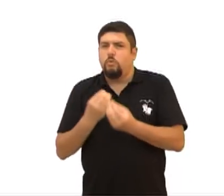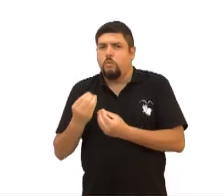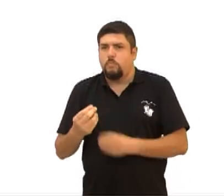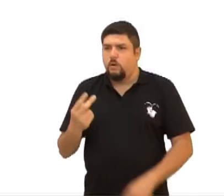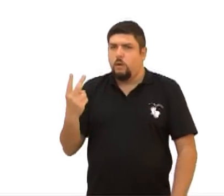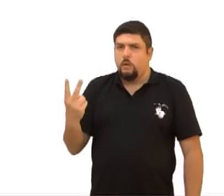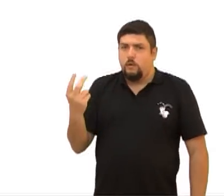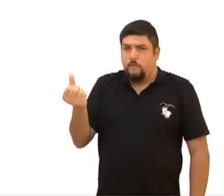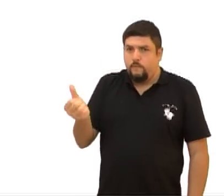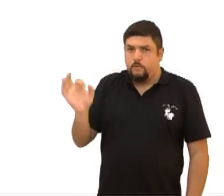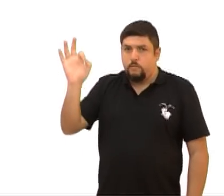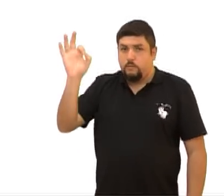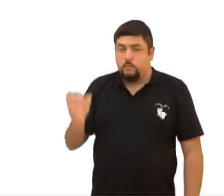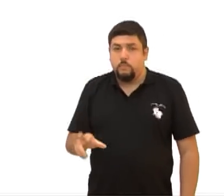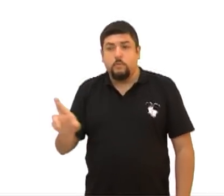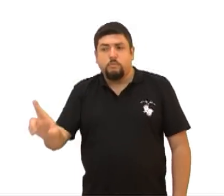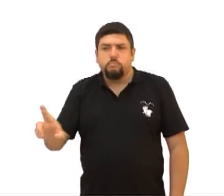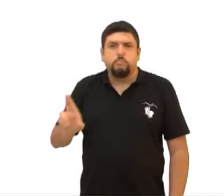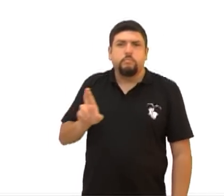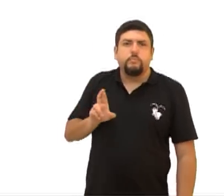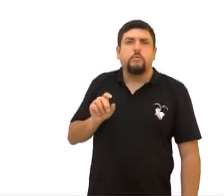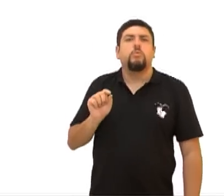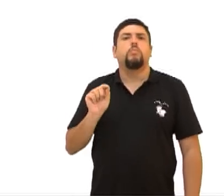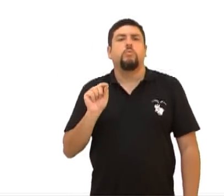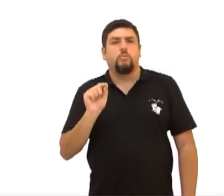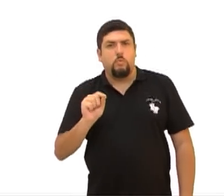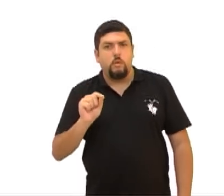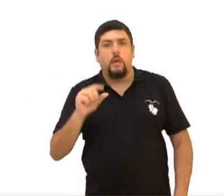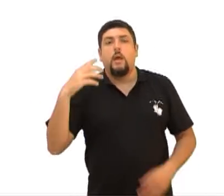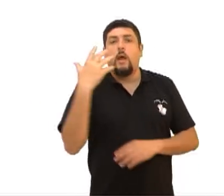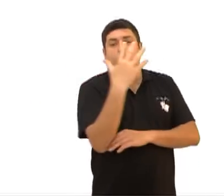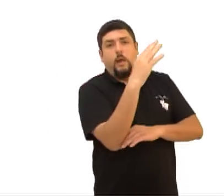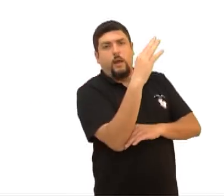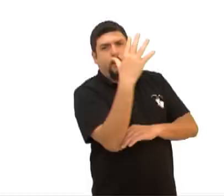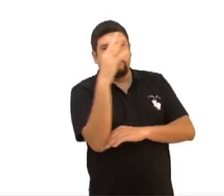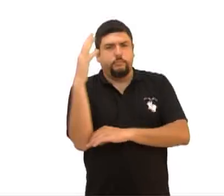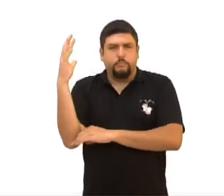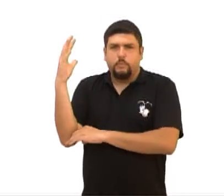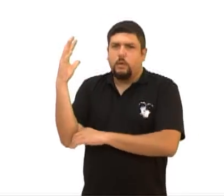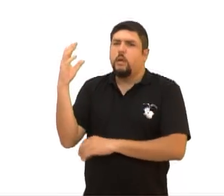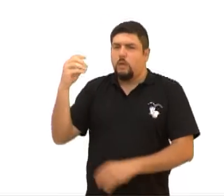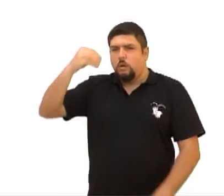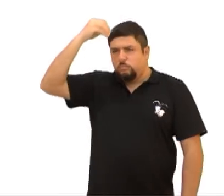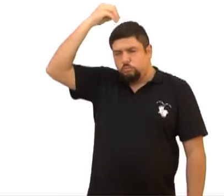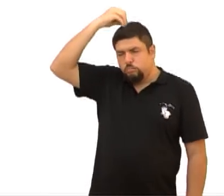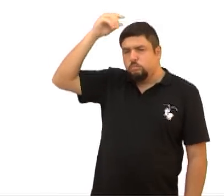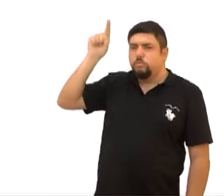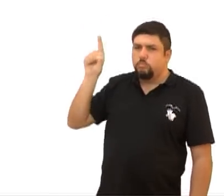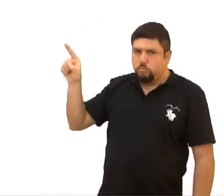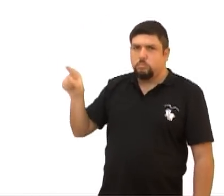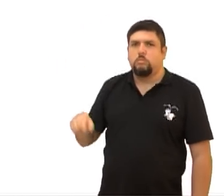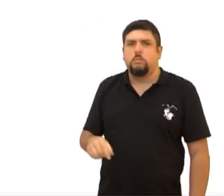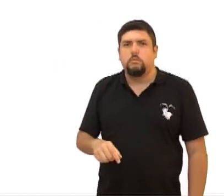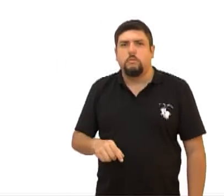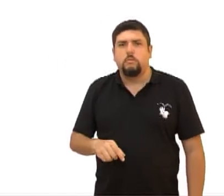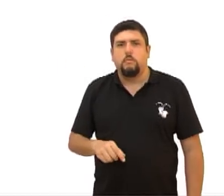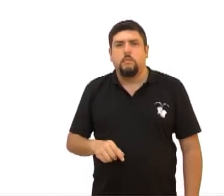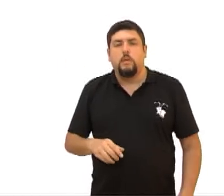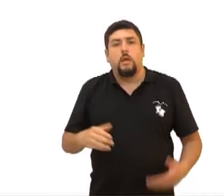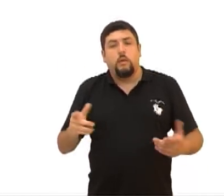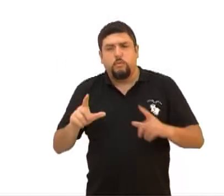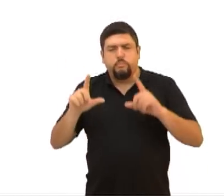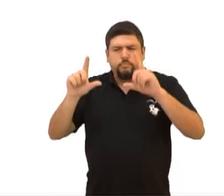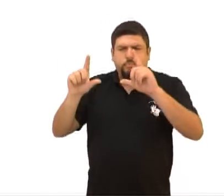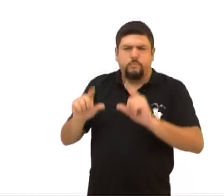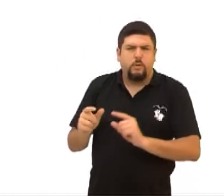26% respondeu que a natureza teria muita culpa em relação a isso. Agora, num grau menor de